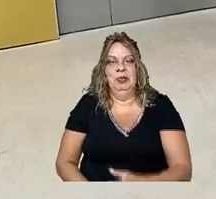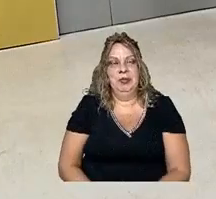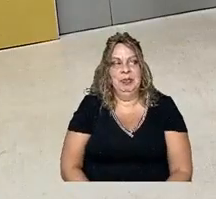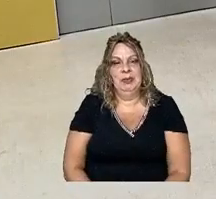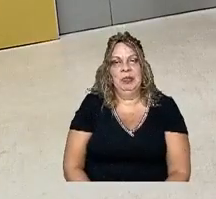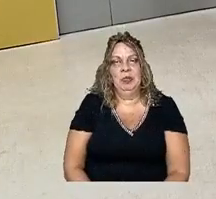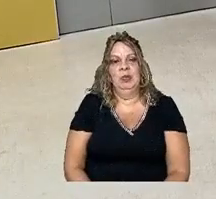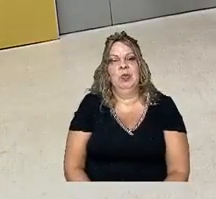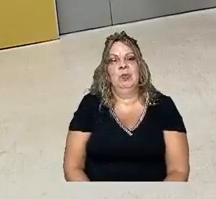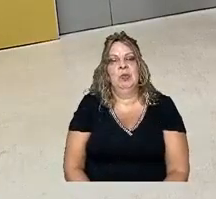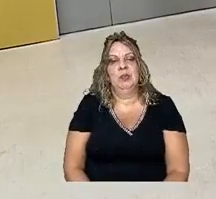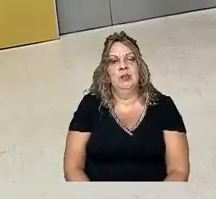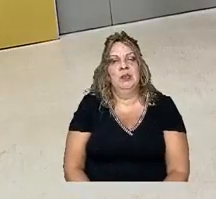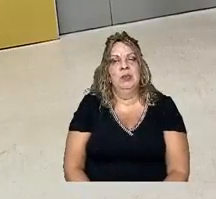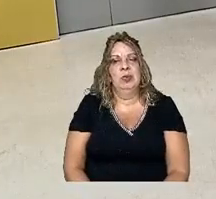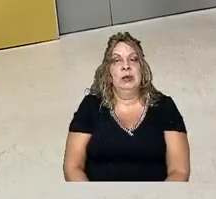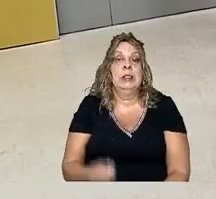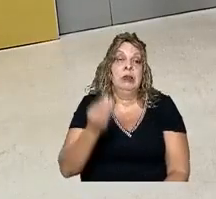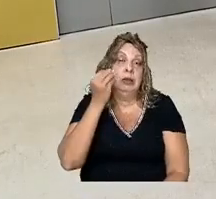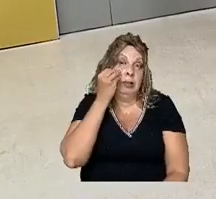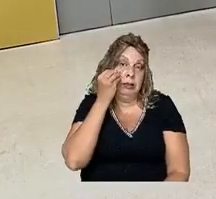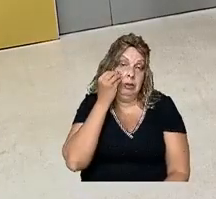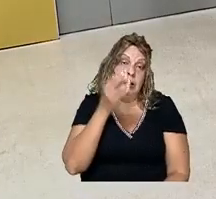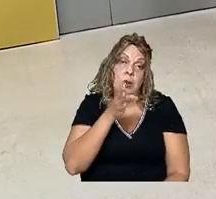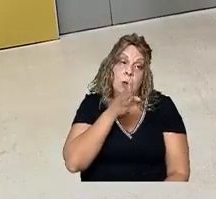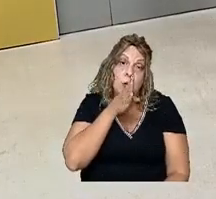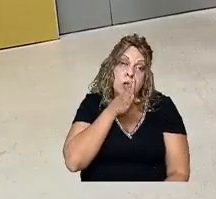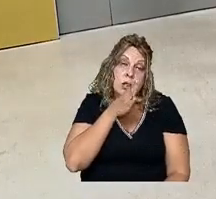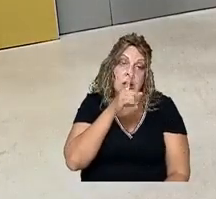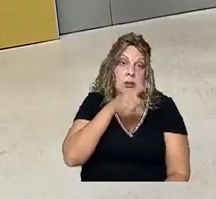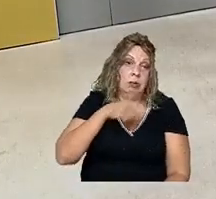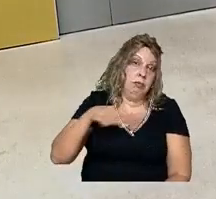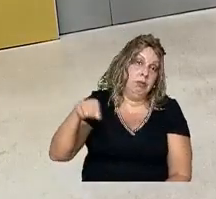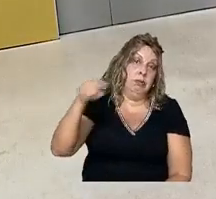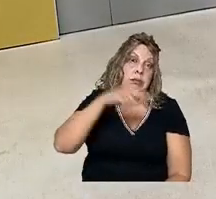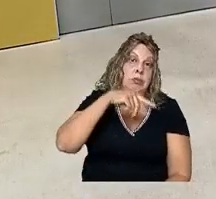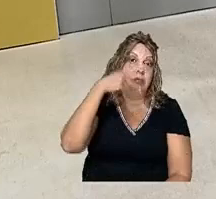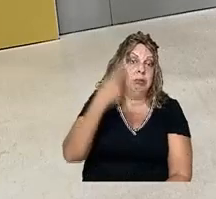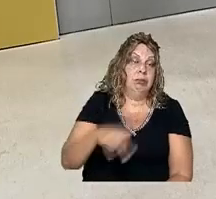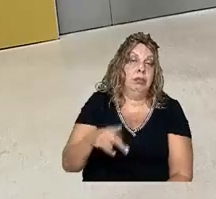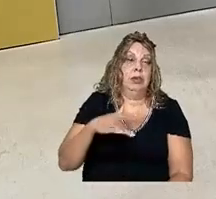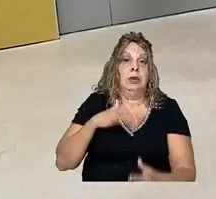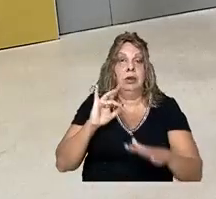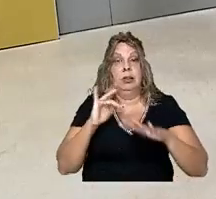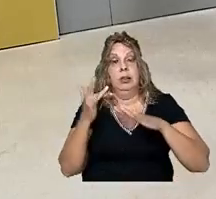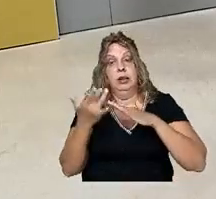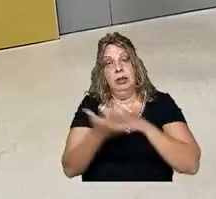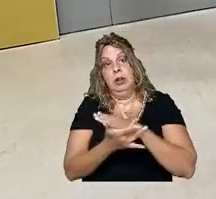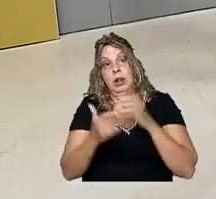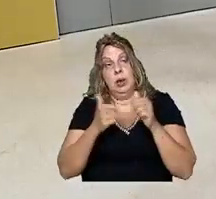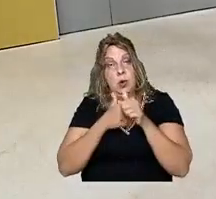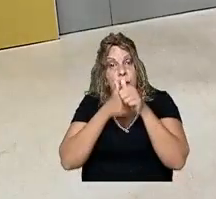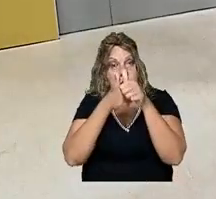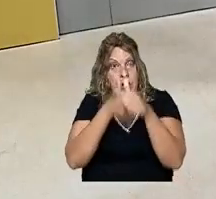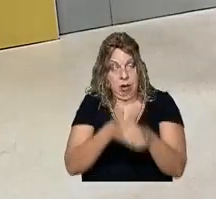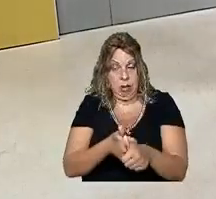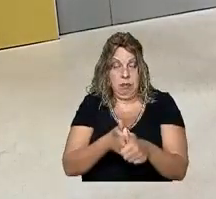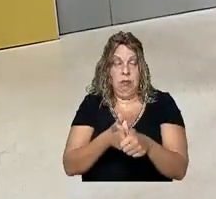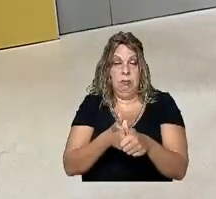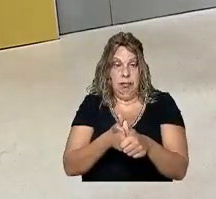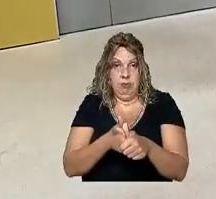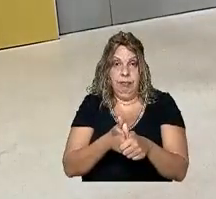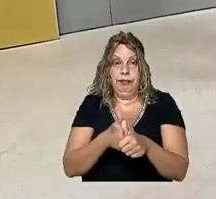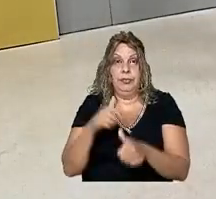dar uma olhada no que acontece em nossos bastidores atrás das câmeras? É só acompanhar as redes sociais do Caju Cap. Caju Cap Oficial é o